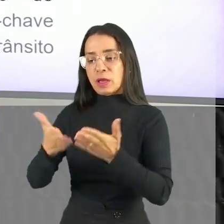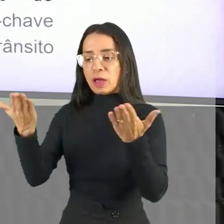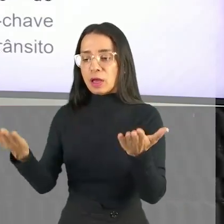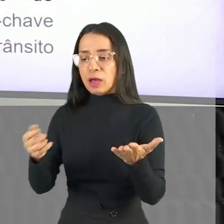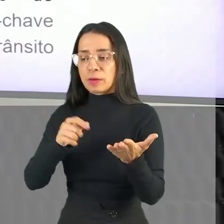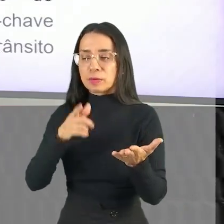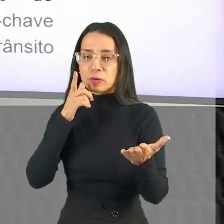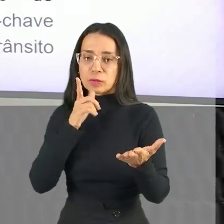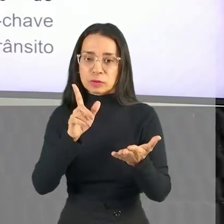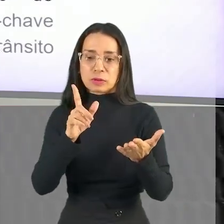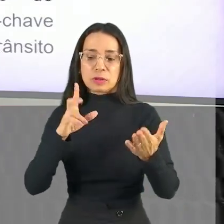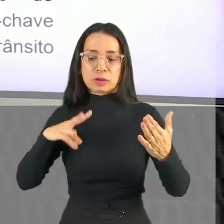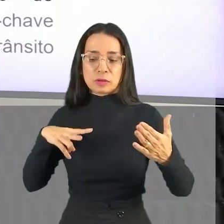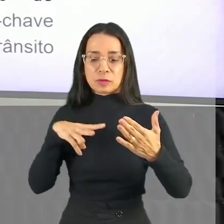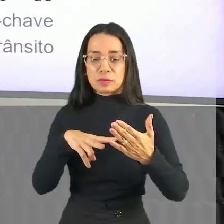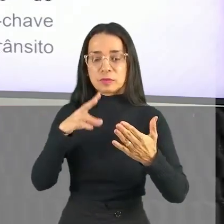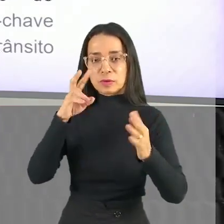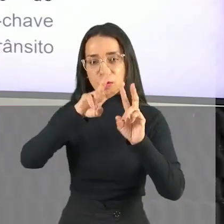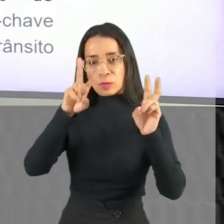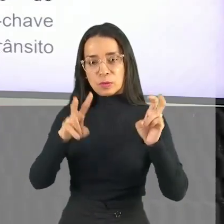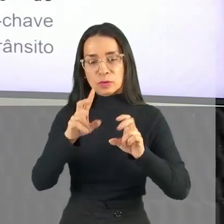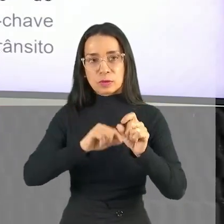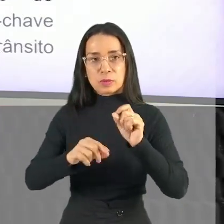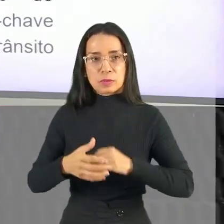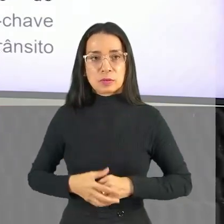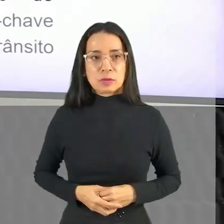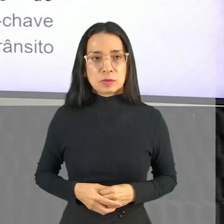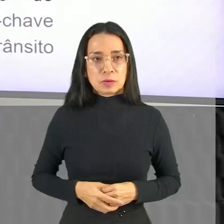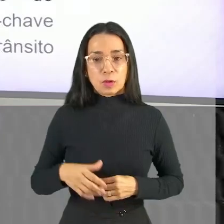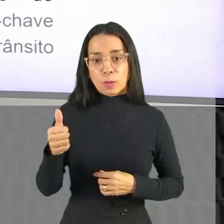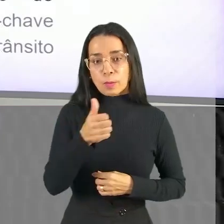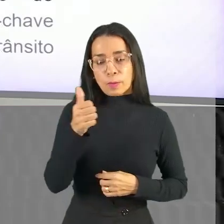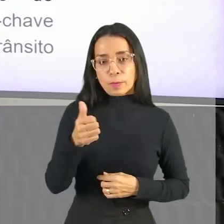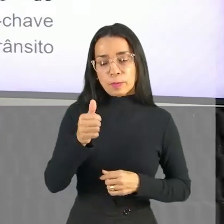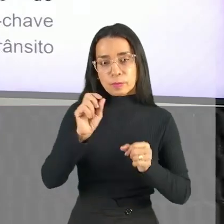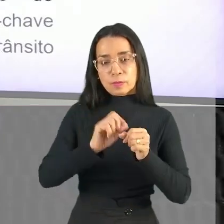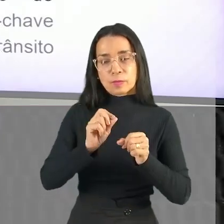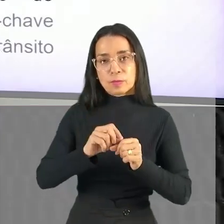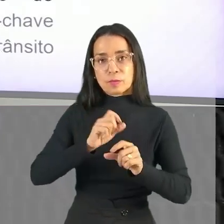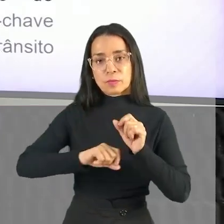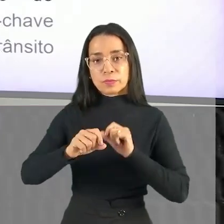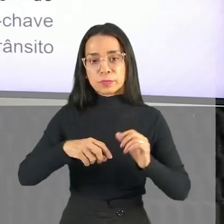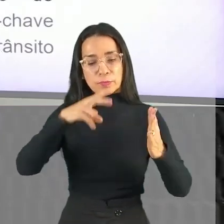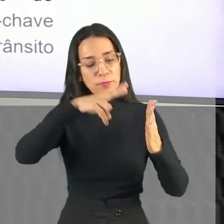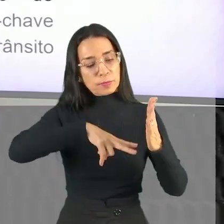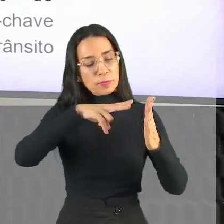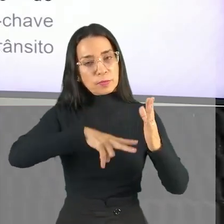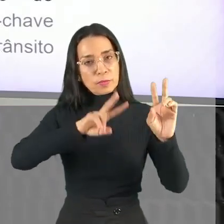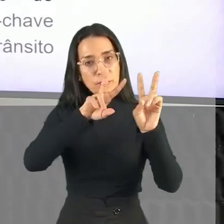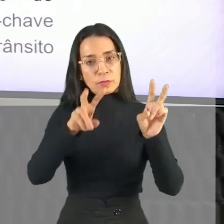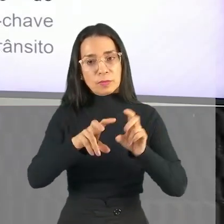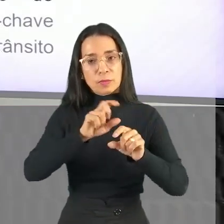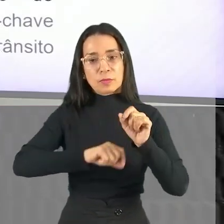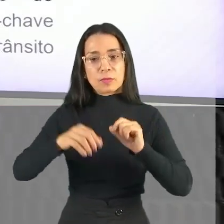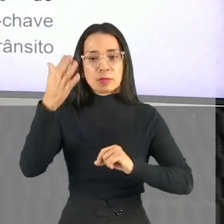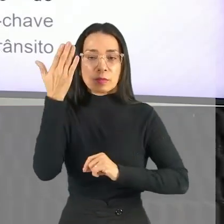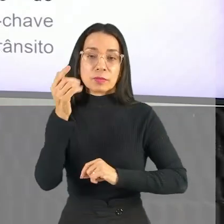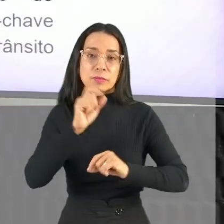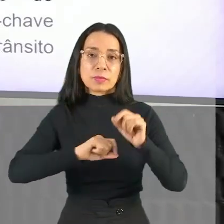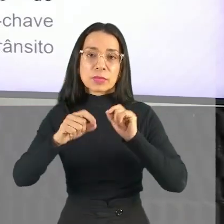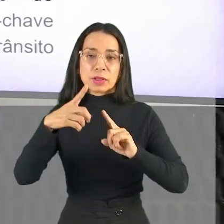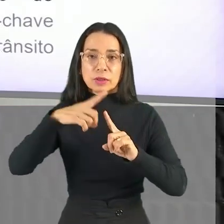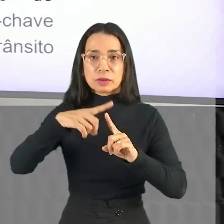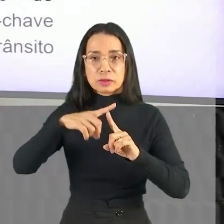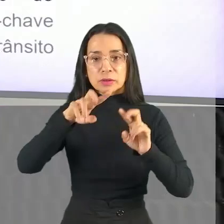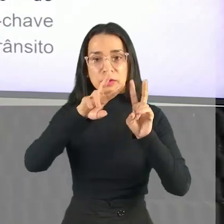você consegue olhar esse tema bem no meio. Então, a primeira coisa que você vai fazer é ler esse tema e identificar que tipo